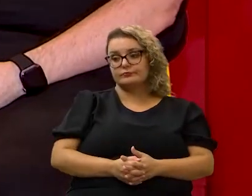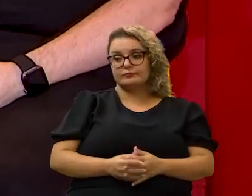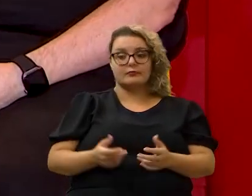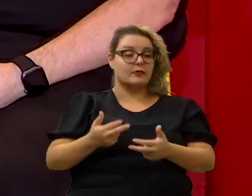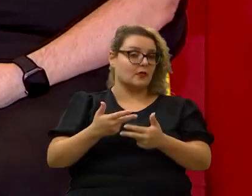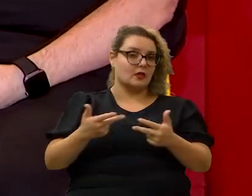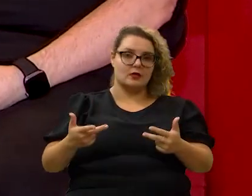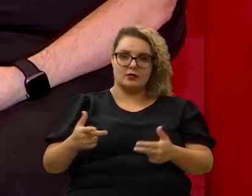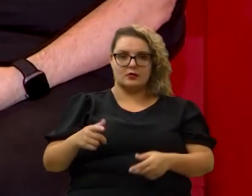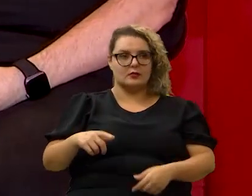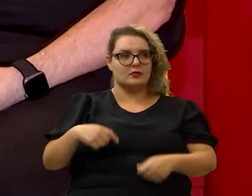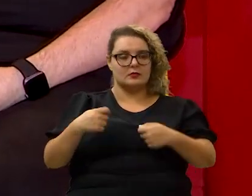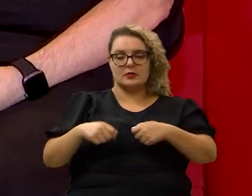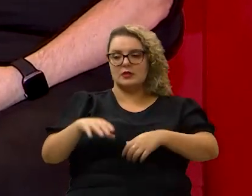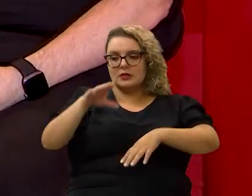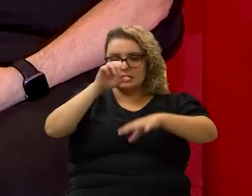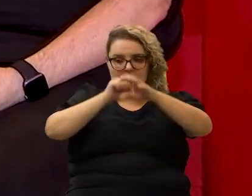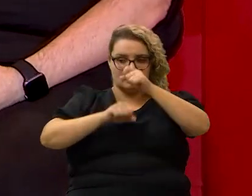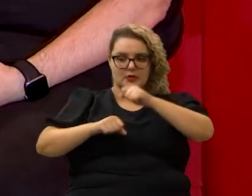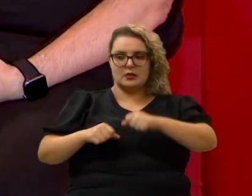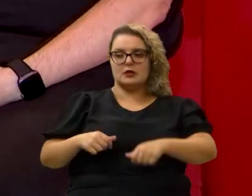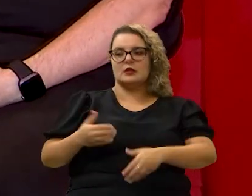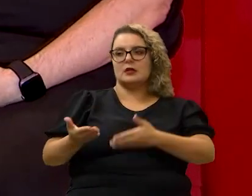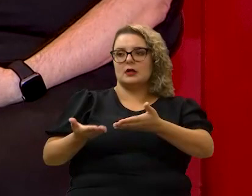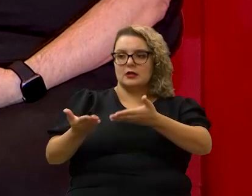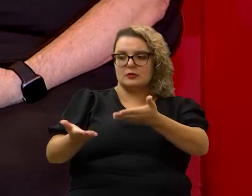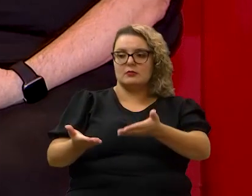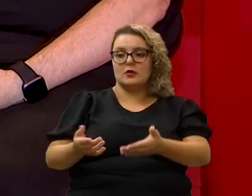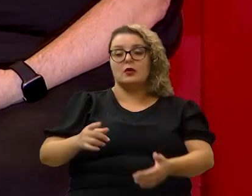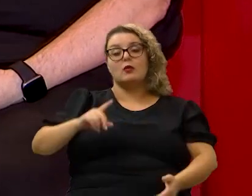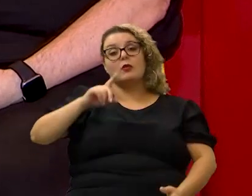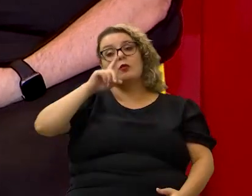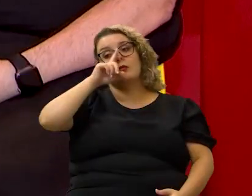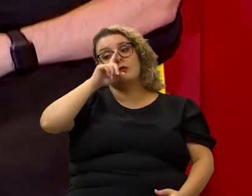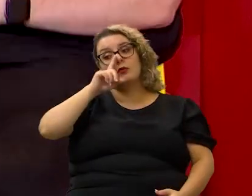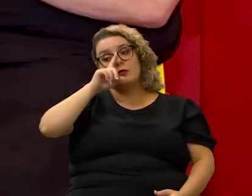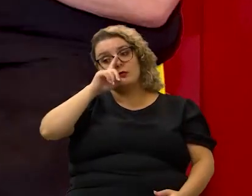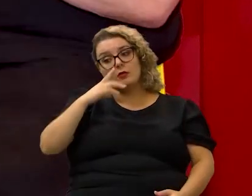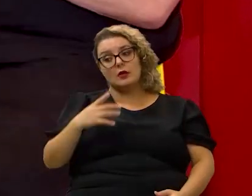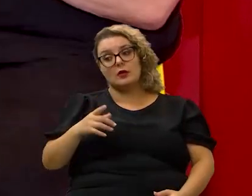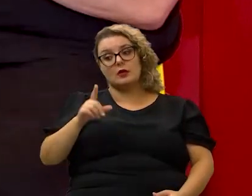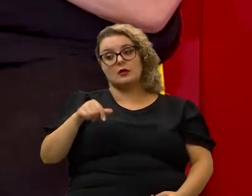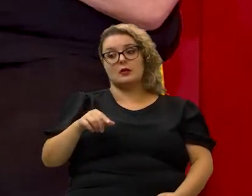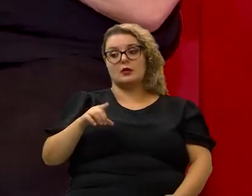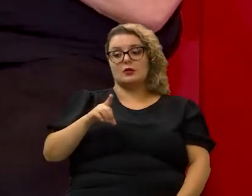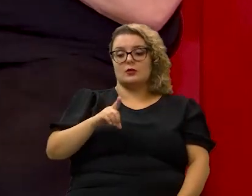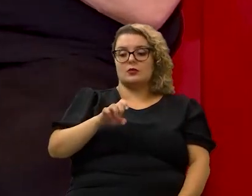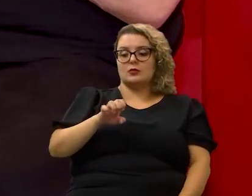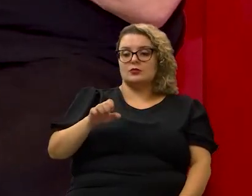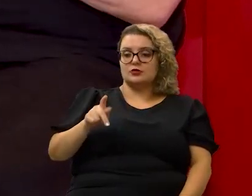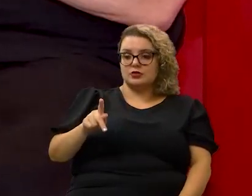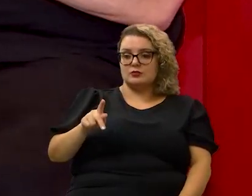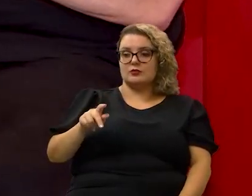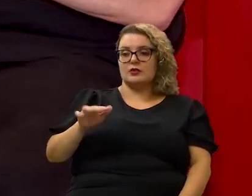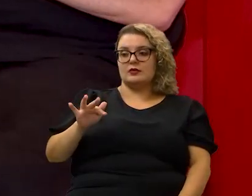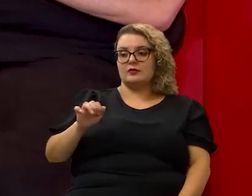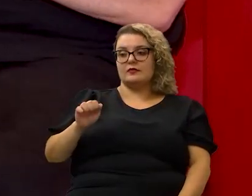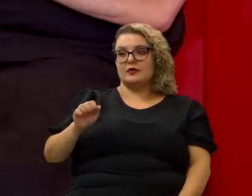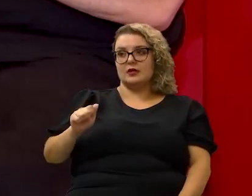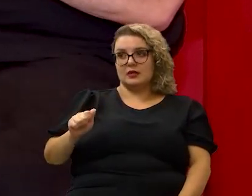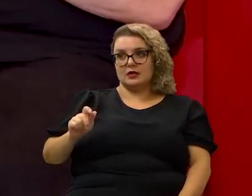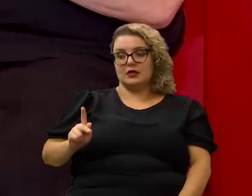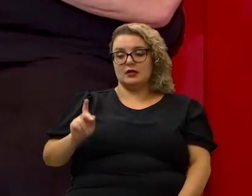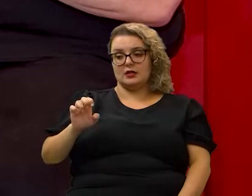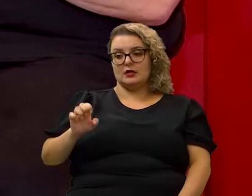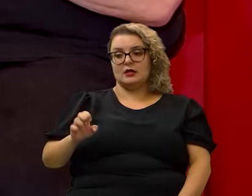que a gente vai ter de aprender a lidar. Agora, o perigo são o deepfake, né, que também a inteligência